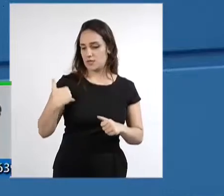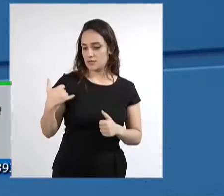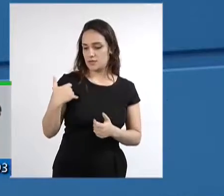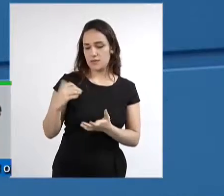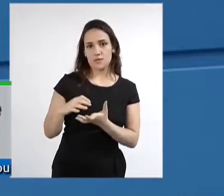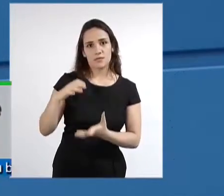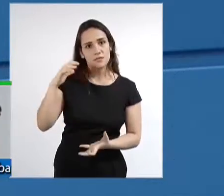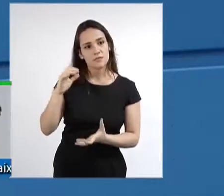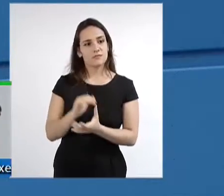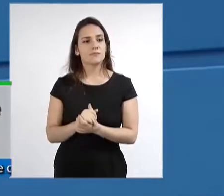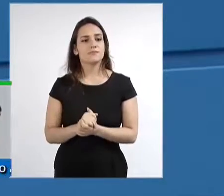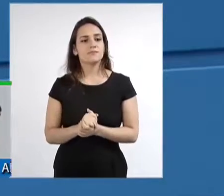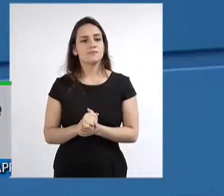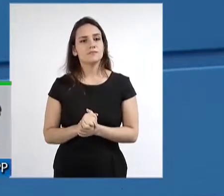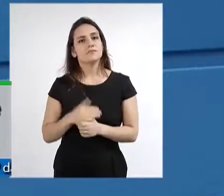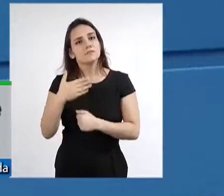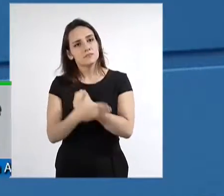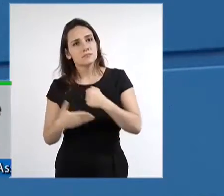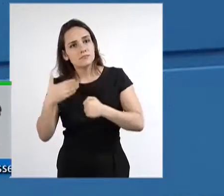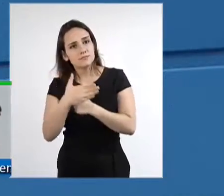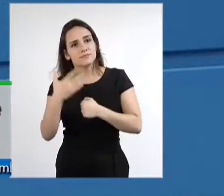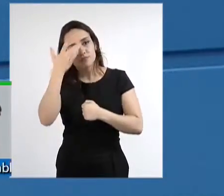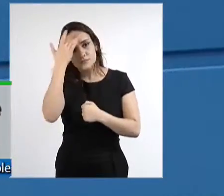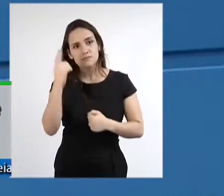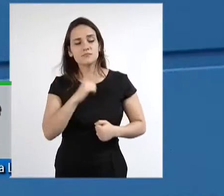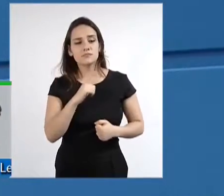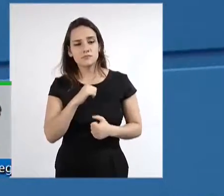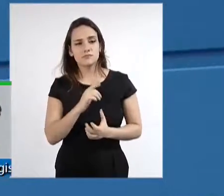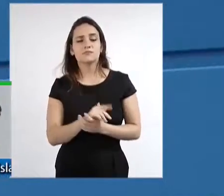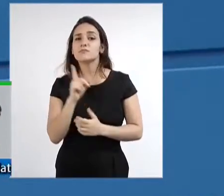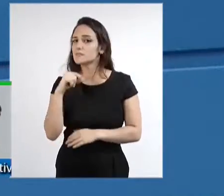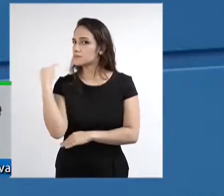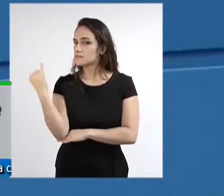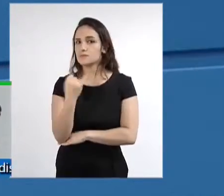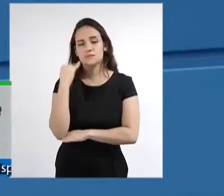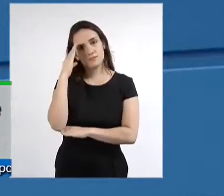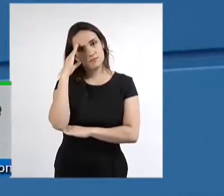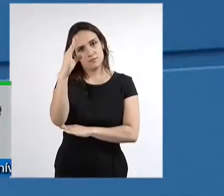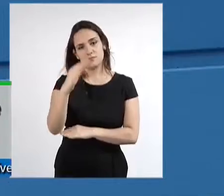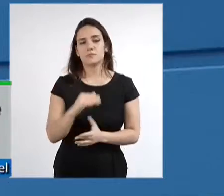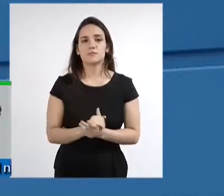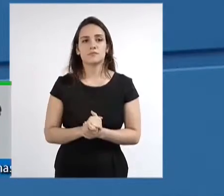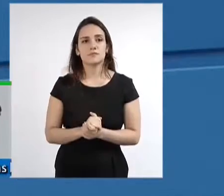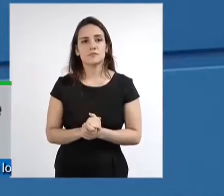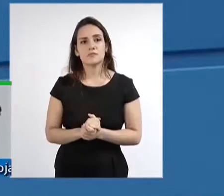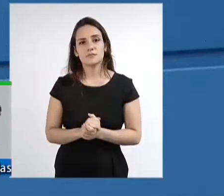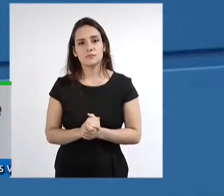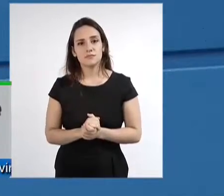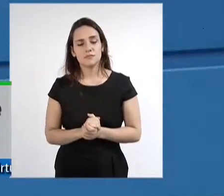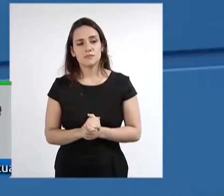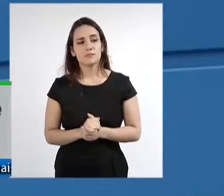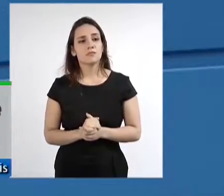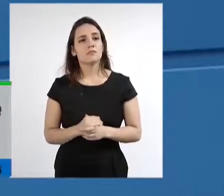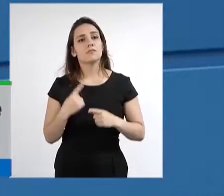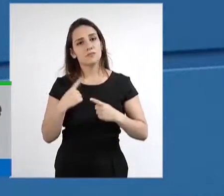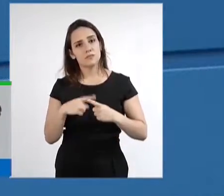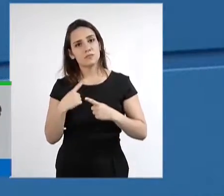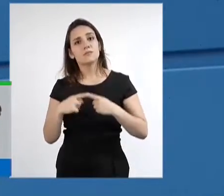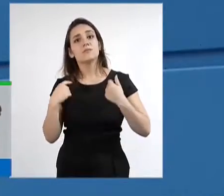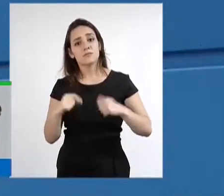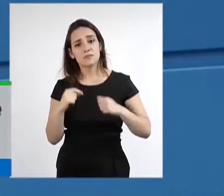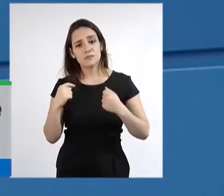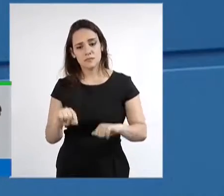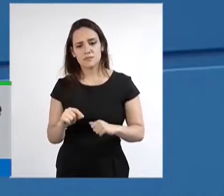representam as frentes que faz a defesa desse segmento, é fundamental, para podermos abrirmos um